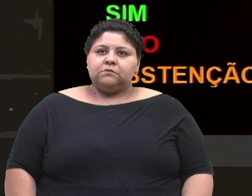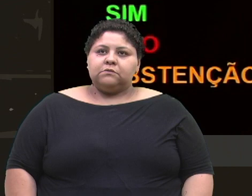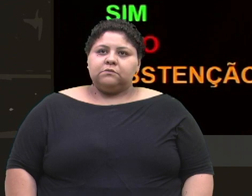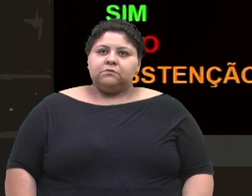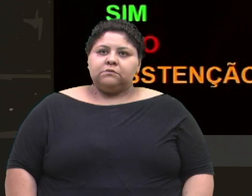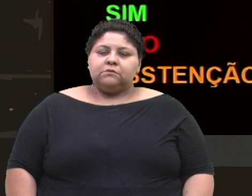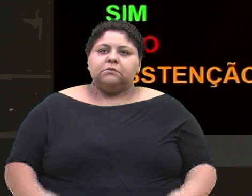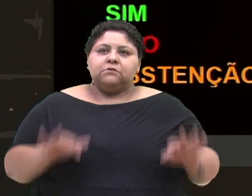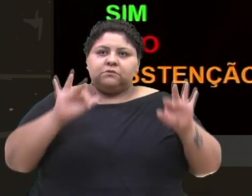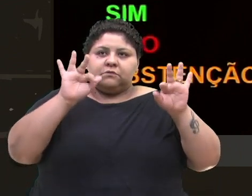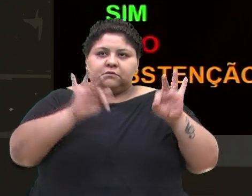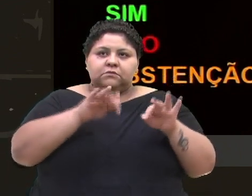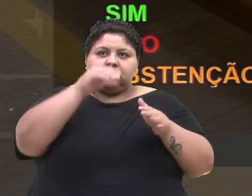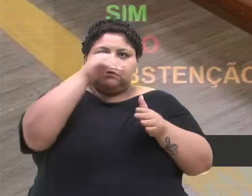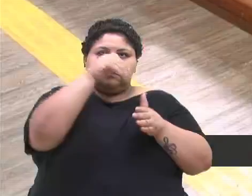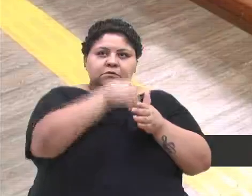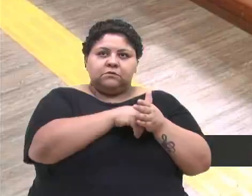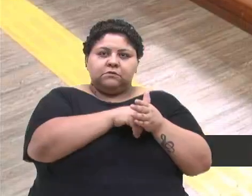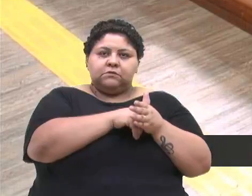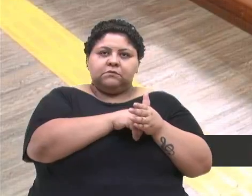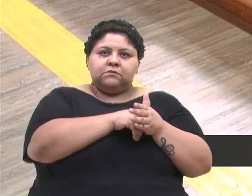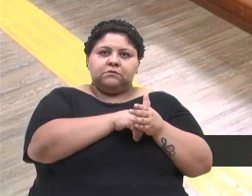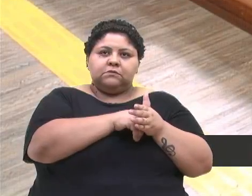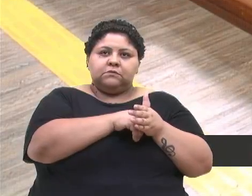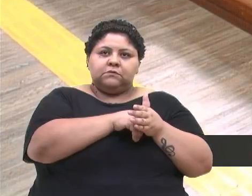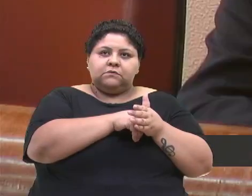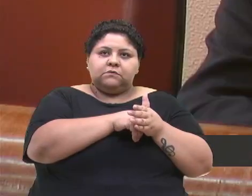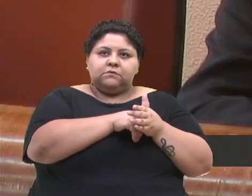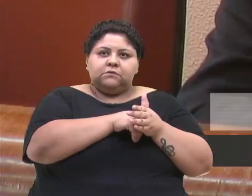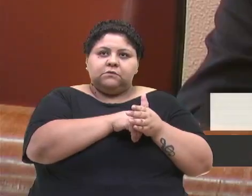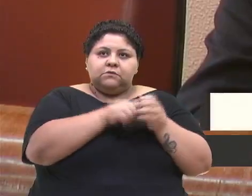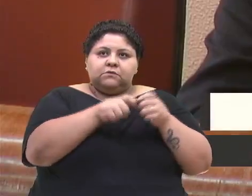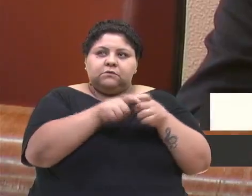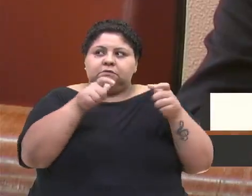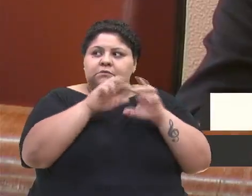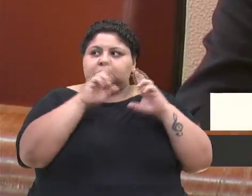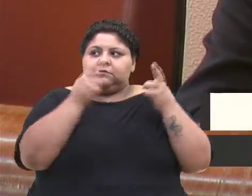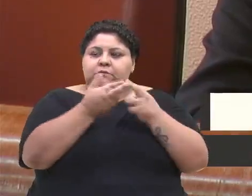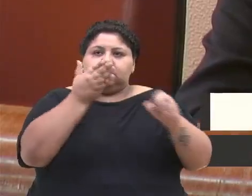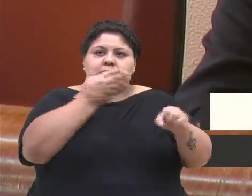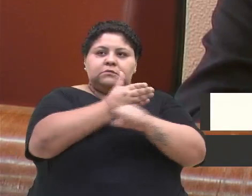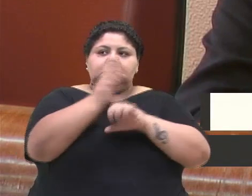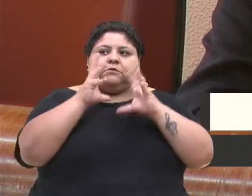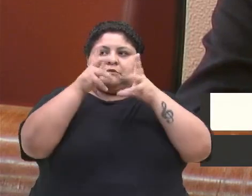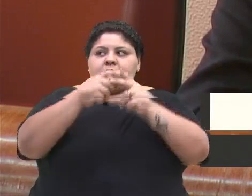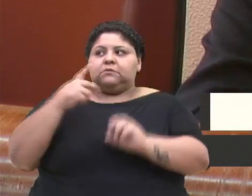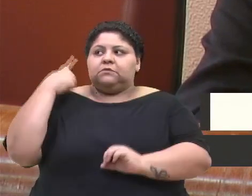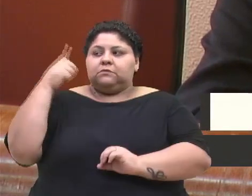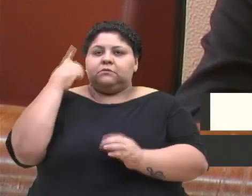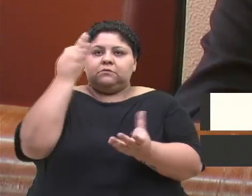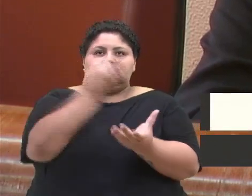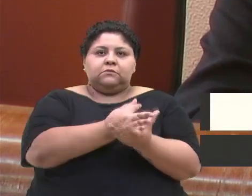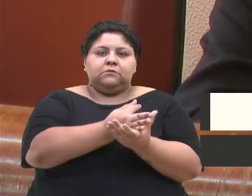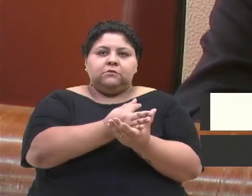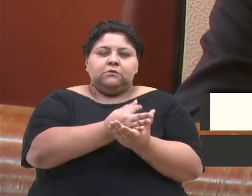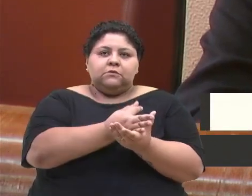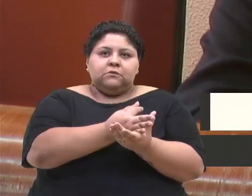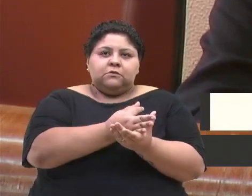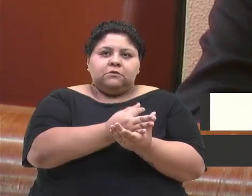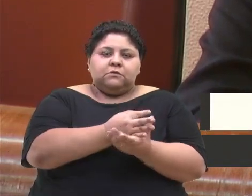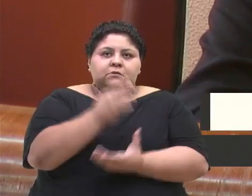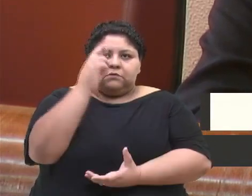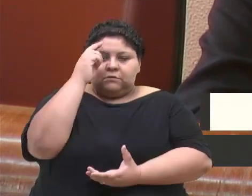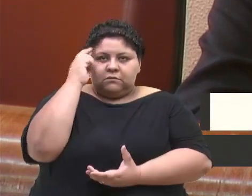Encerrado o registro dos votos, encerrada a votação, a prorrogação da sessão foi aprovada por unanimidade com ausência. Renato